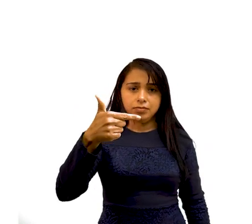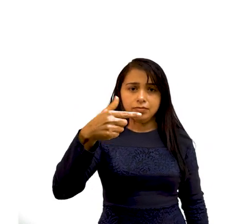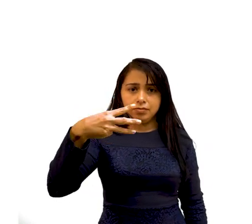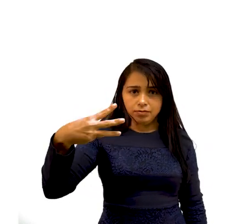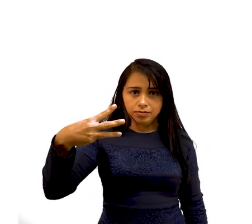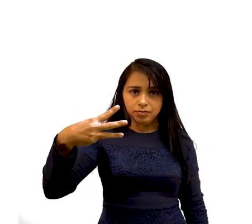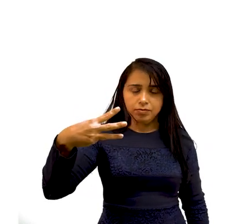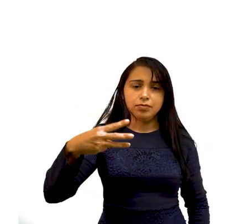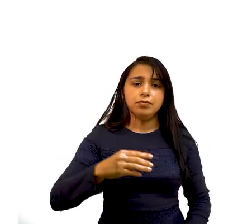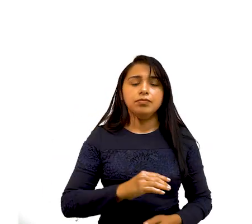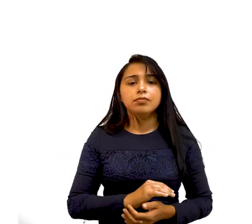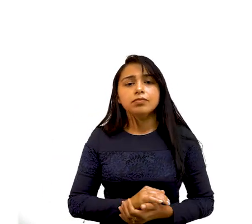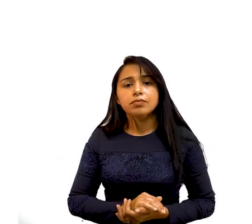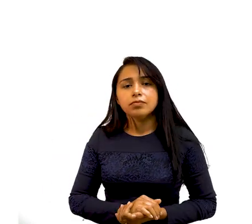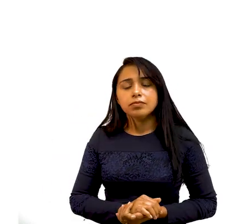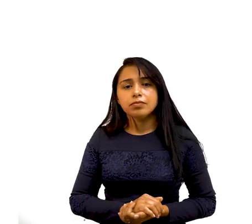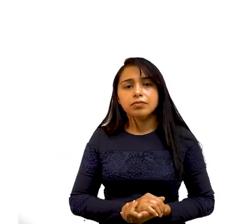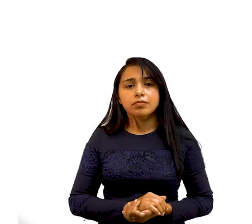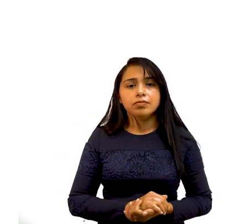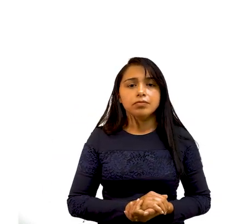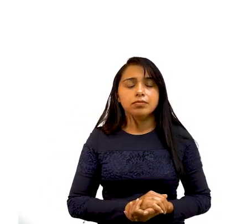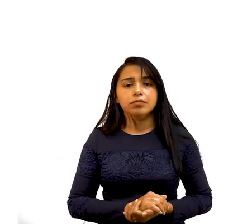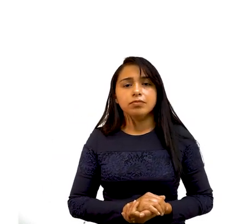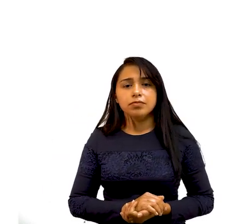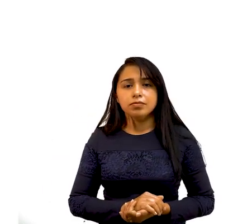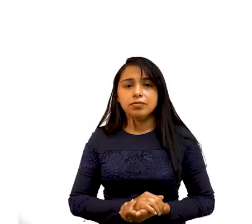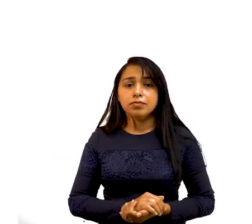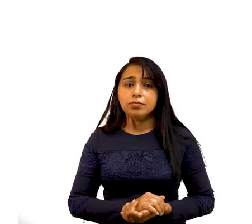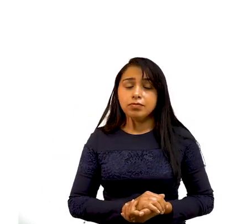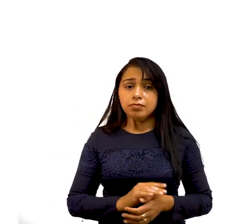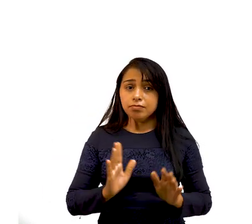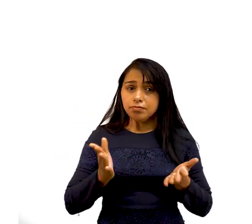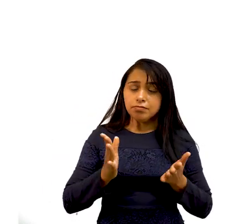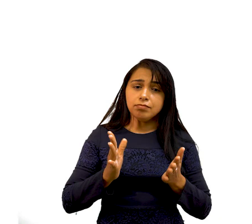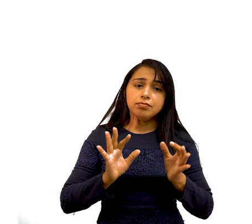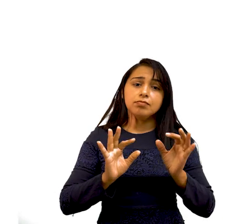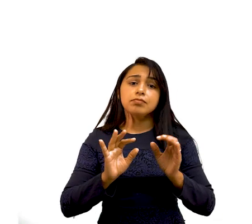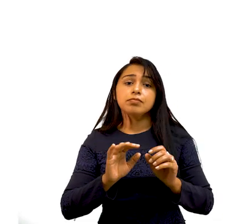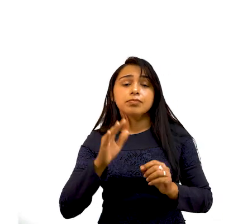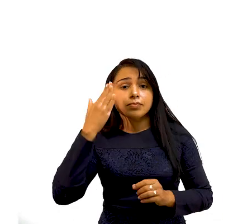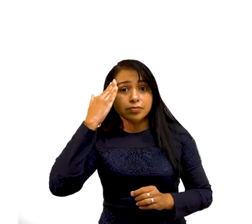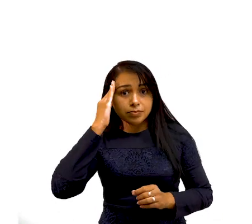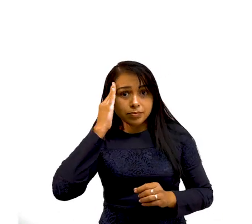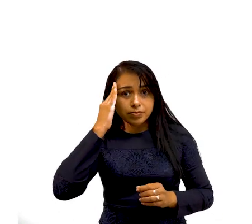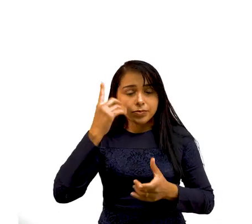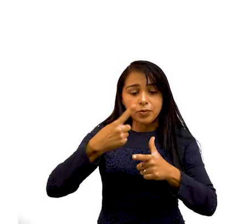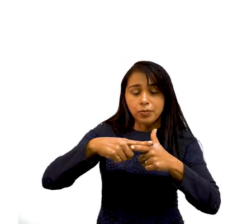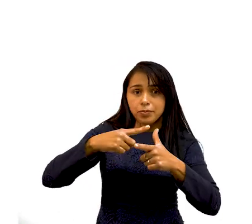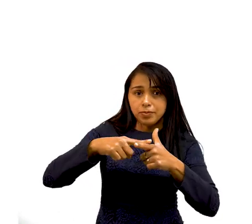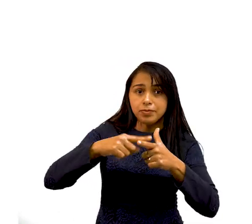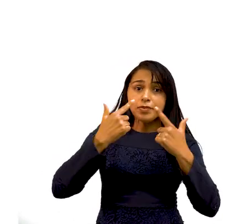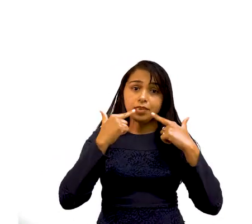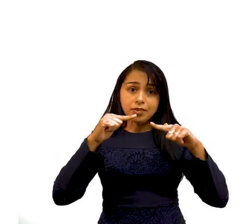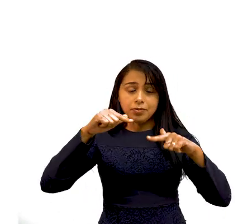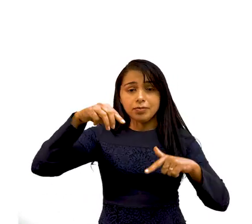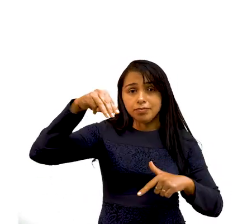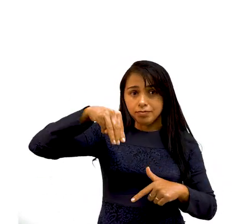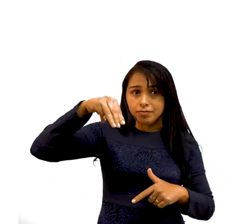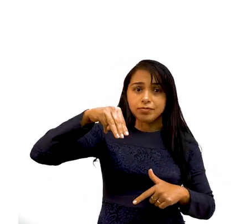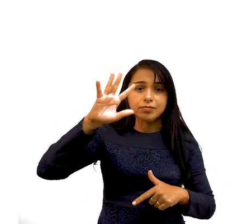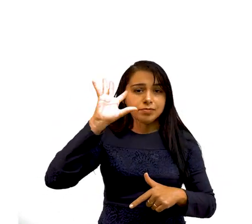inequações, certo? Vamos comparar os números. 7 igual a 7. Então, esse sinal aqui, ele é um sinal de